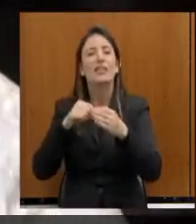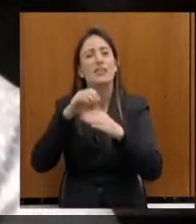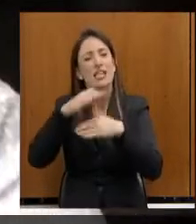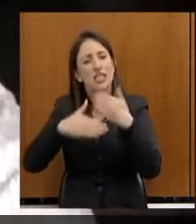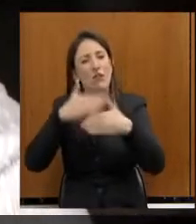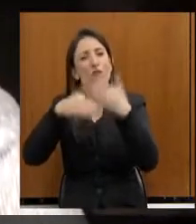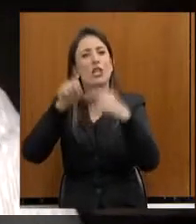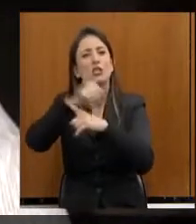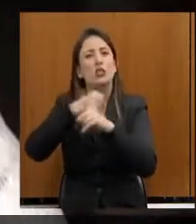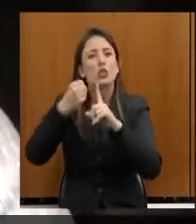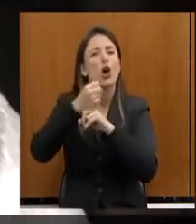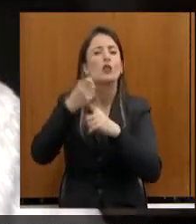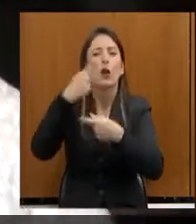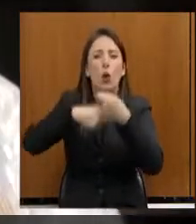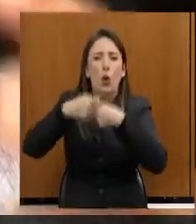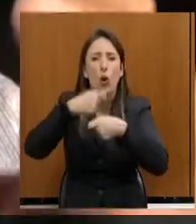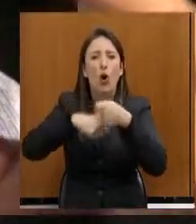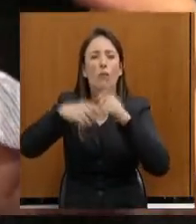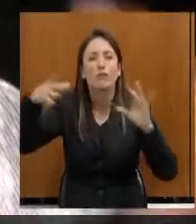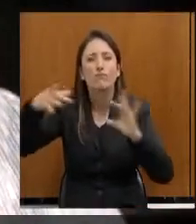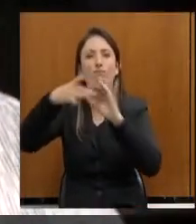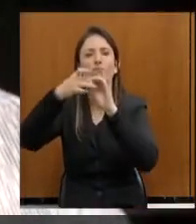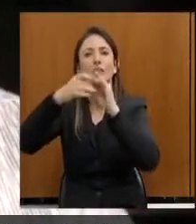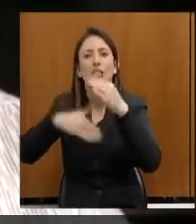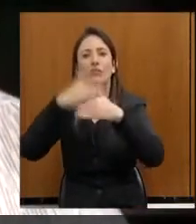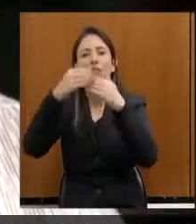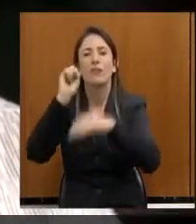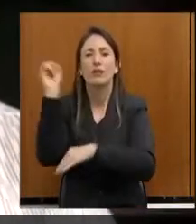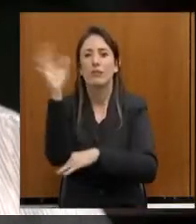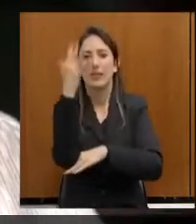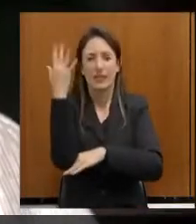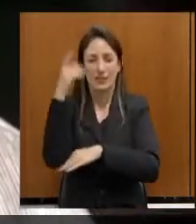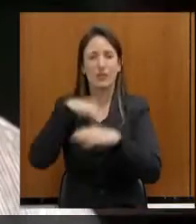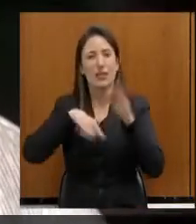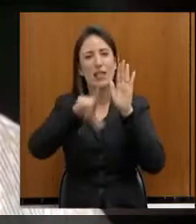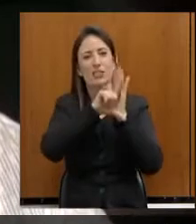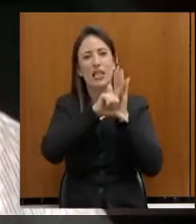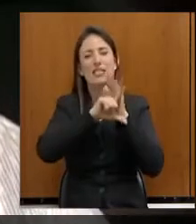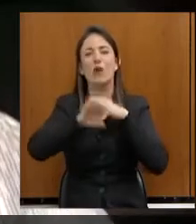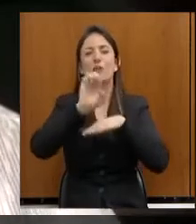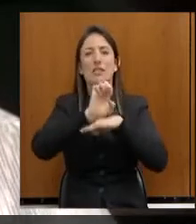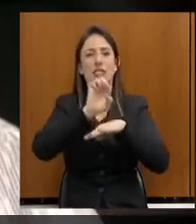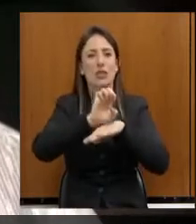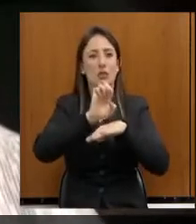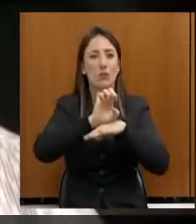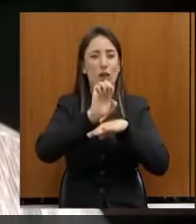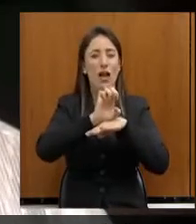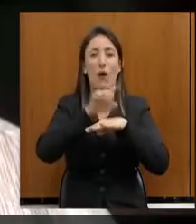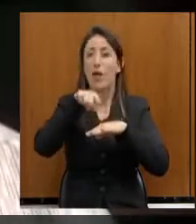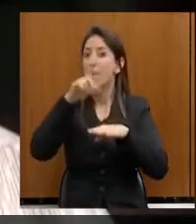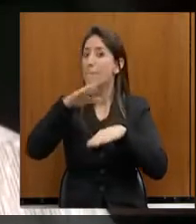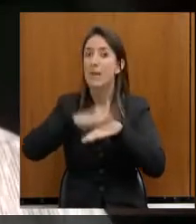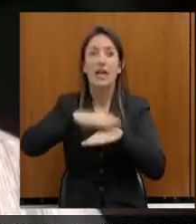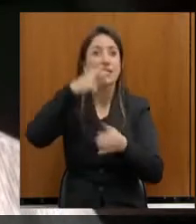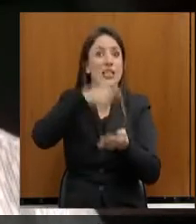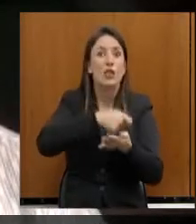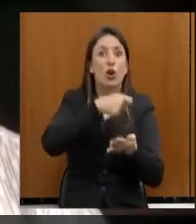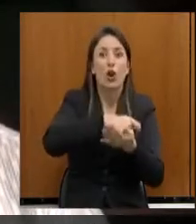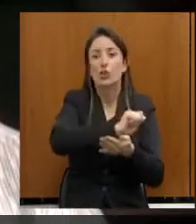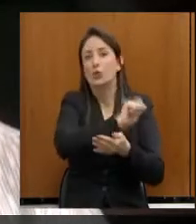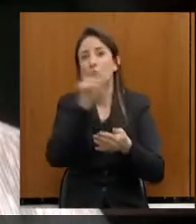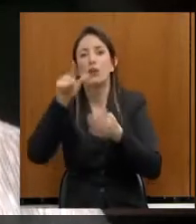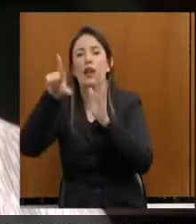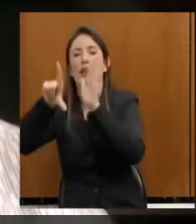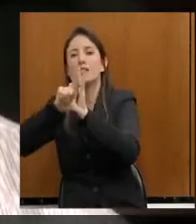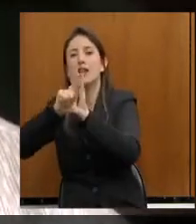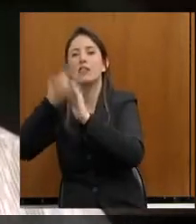de Minas com desenvolvimento ambiental às vezes ações a legislação estadual ela é muito mais rápido é muito mais rigorosa que a Legislação Federal